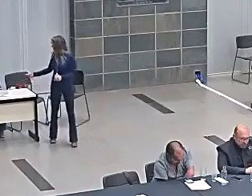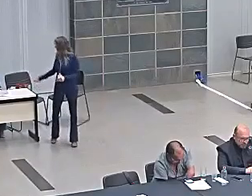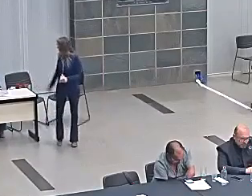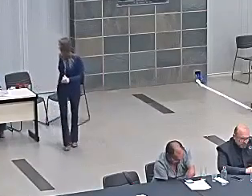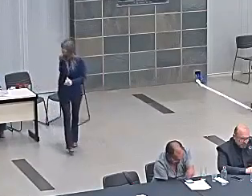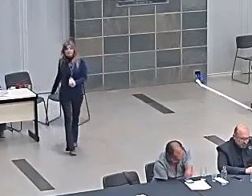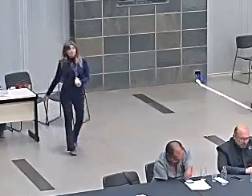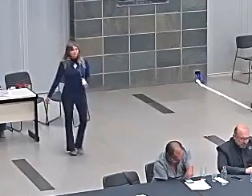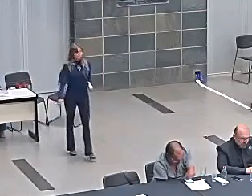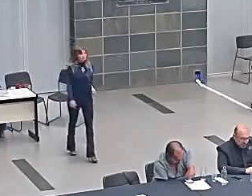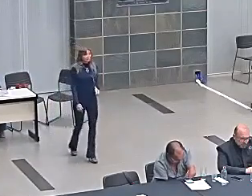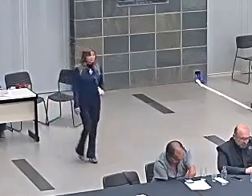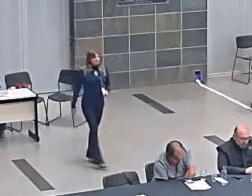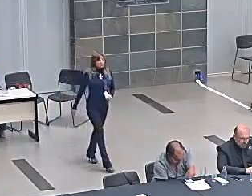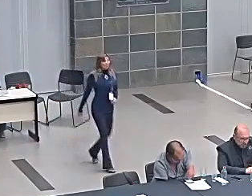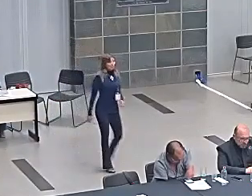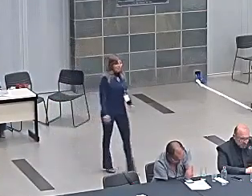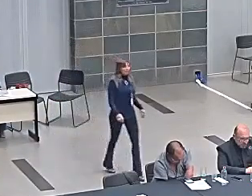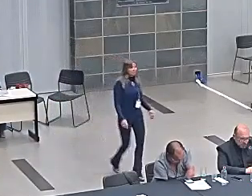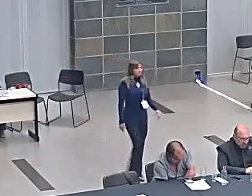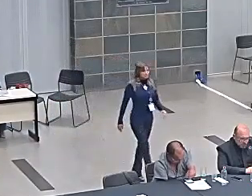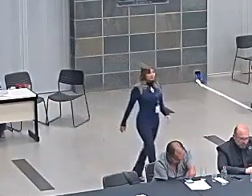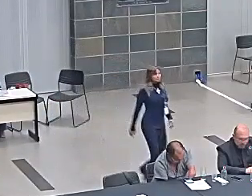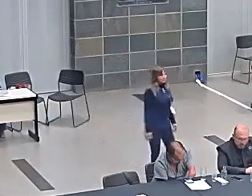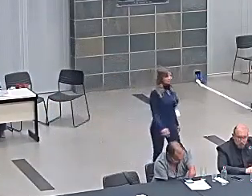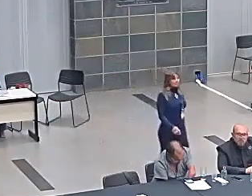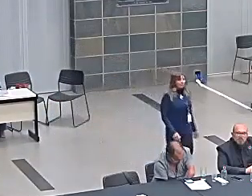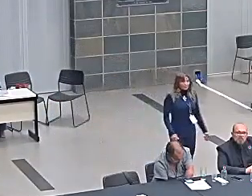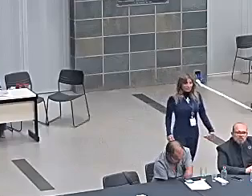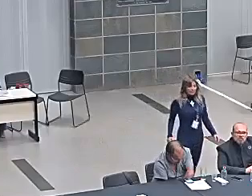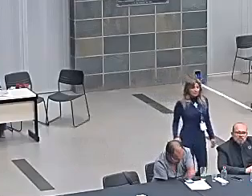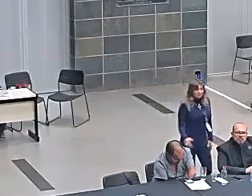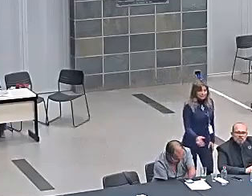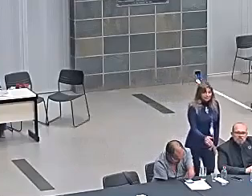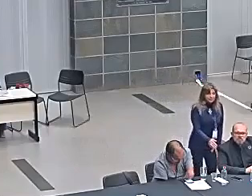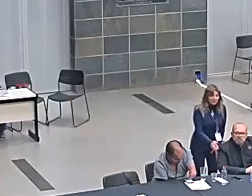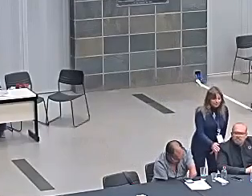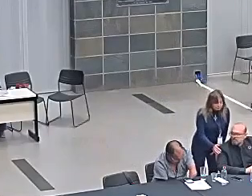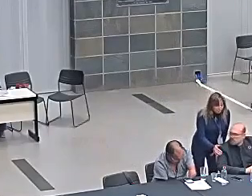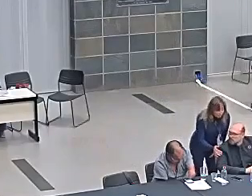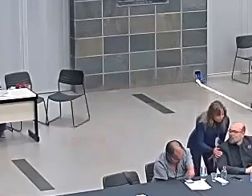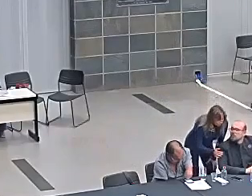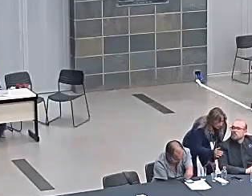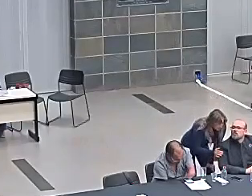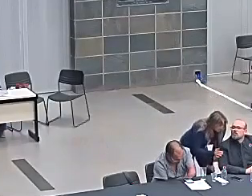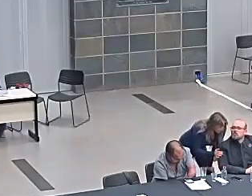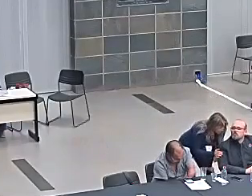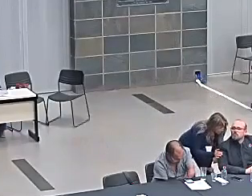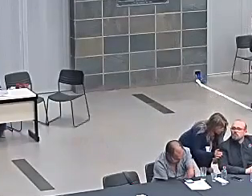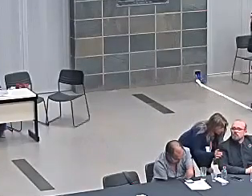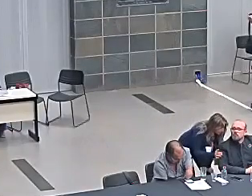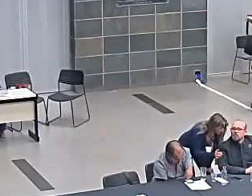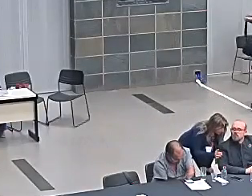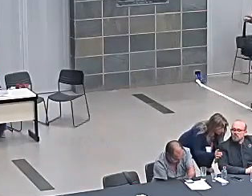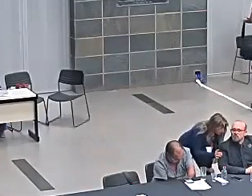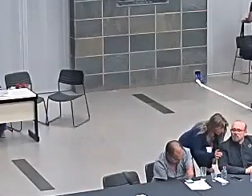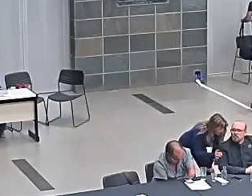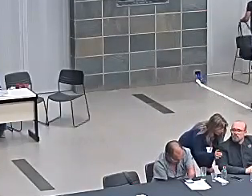repassado para o usuário e houve uma fala aqui inclusive dizendo né